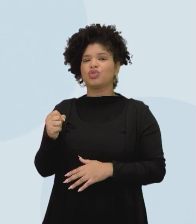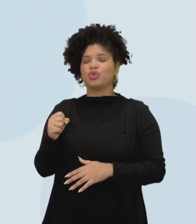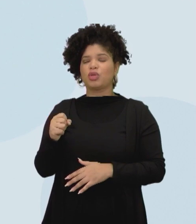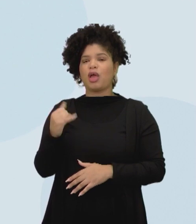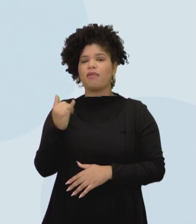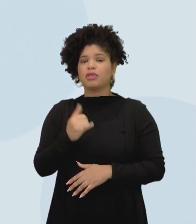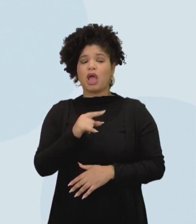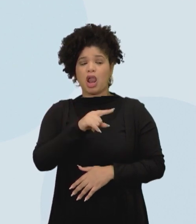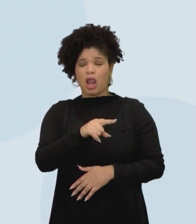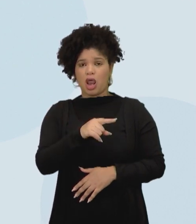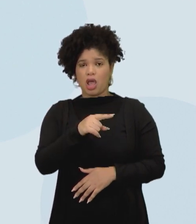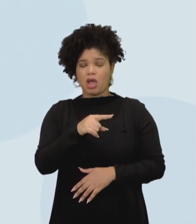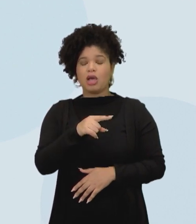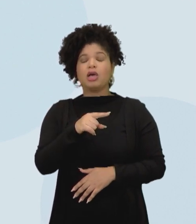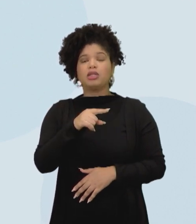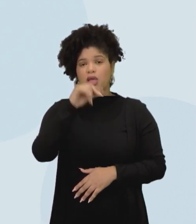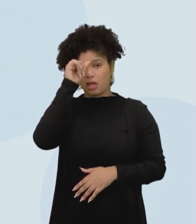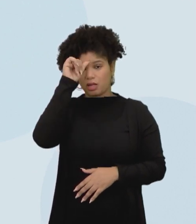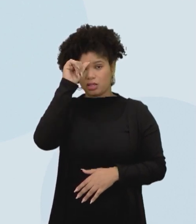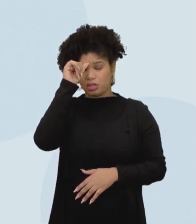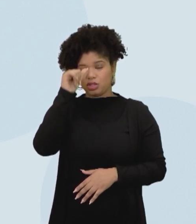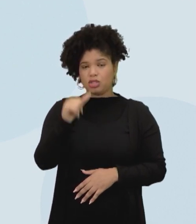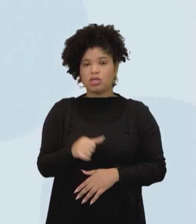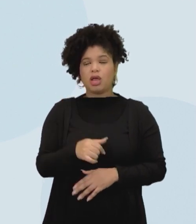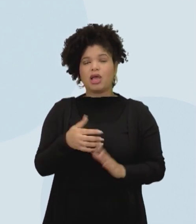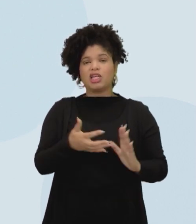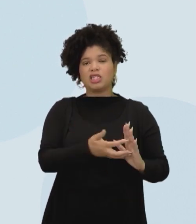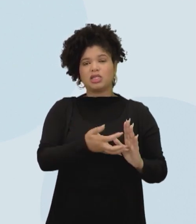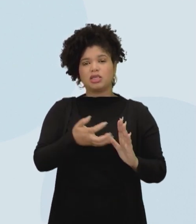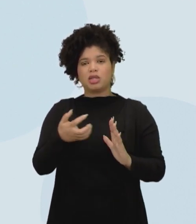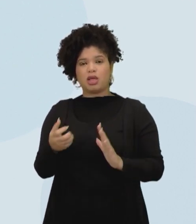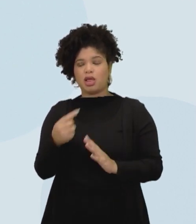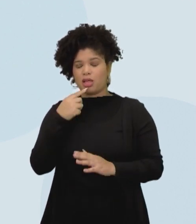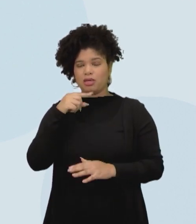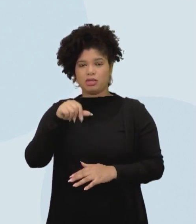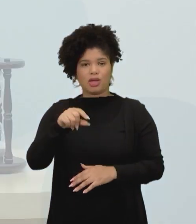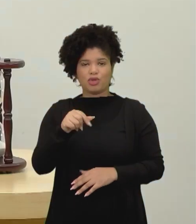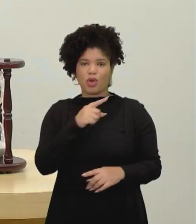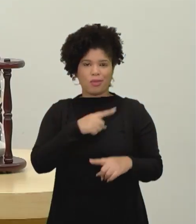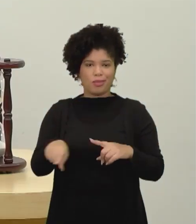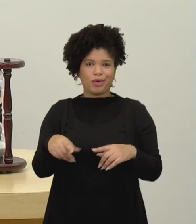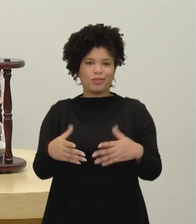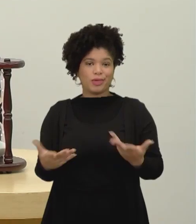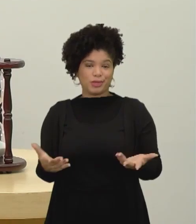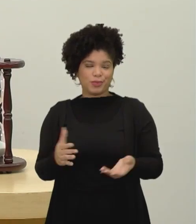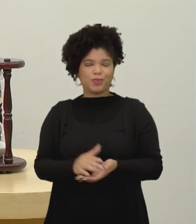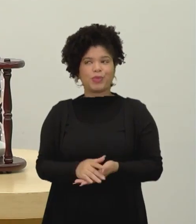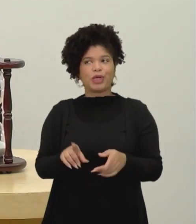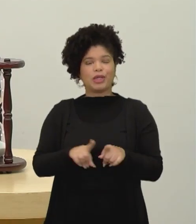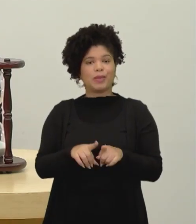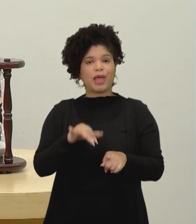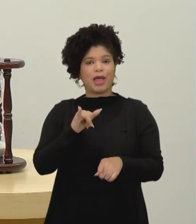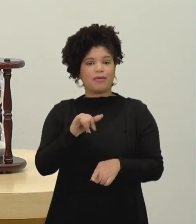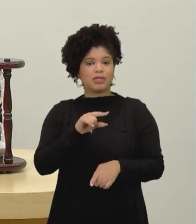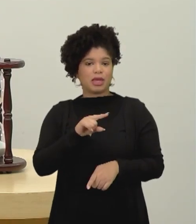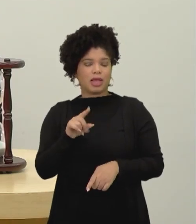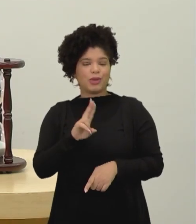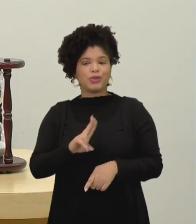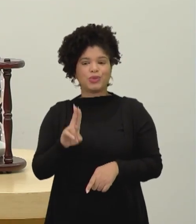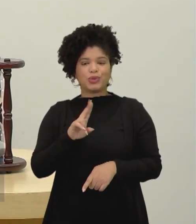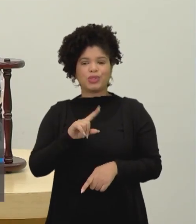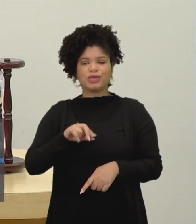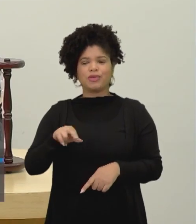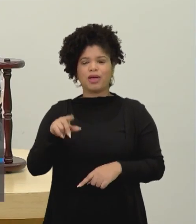Ela proíbe a extração do sal, ela também obriga que os indianos consumam produtos industrializados